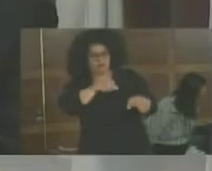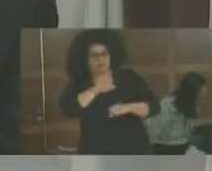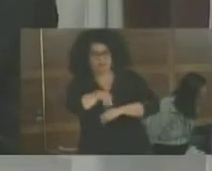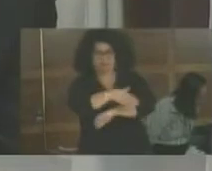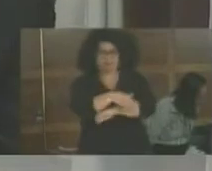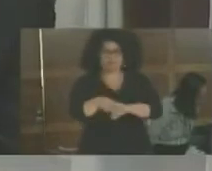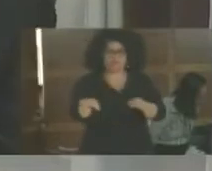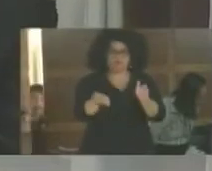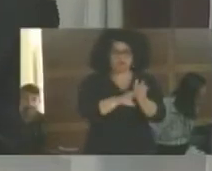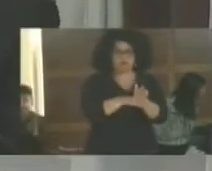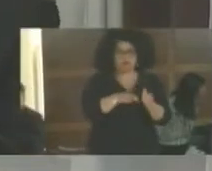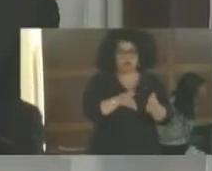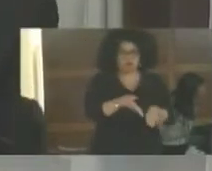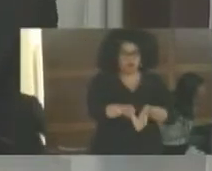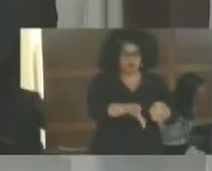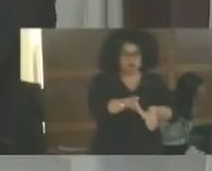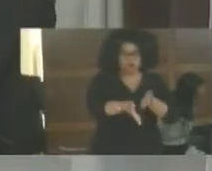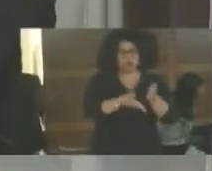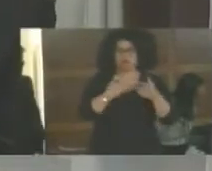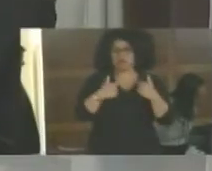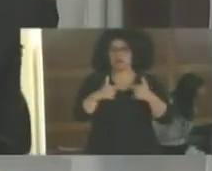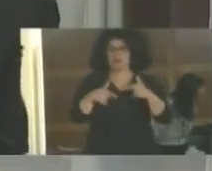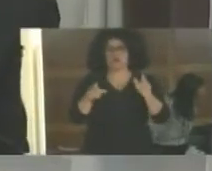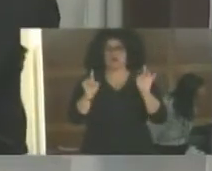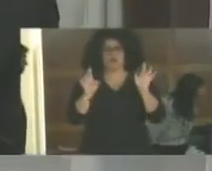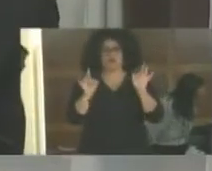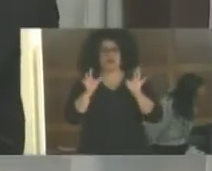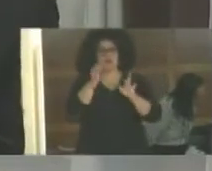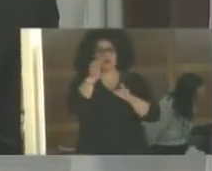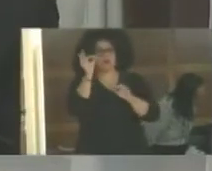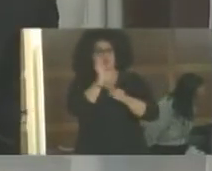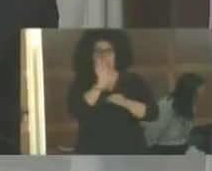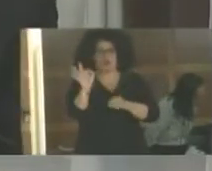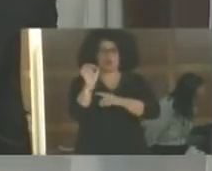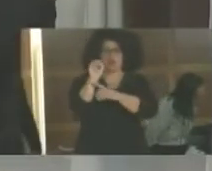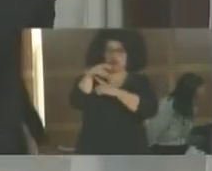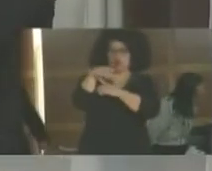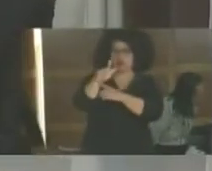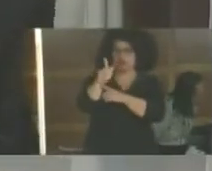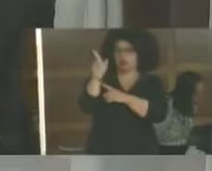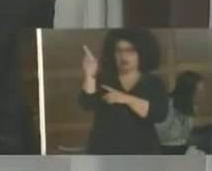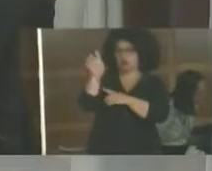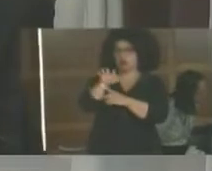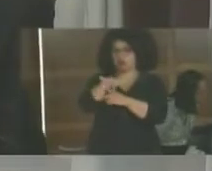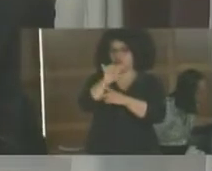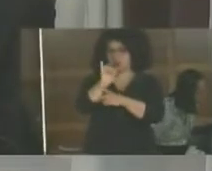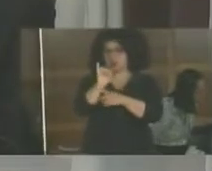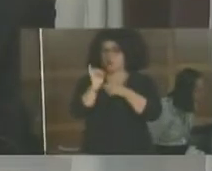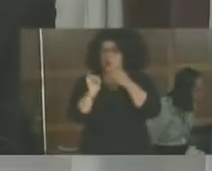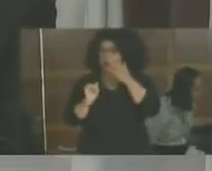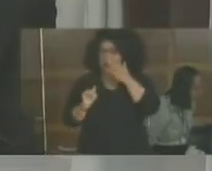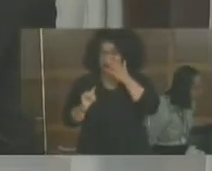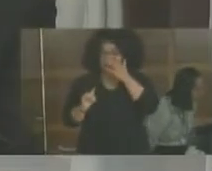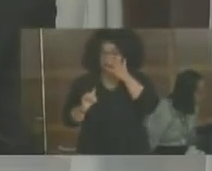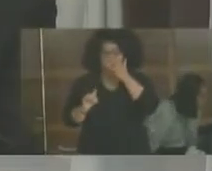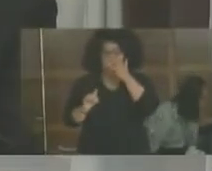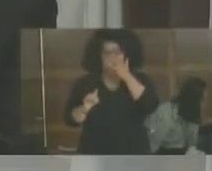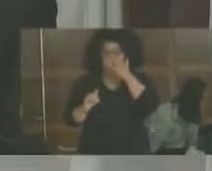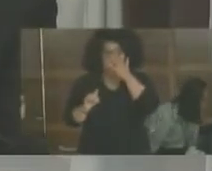para esse lugar, um trabalho de excelência que está sendo feito pela essa ONG lá no Bracuí, né? Ressaltar o